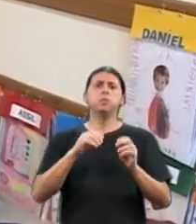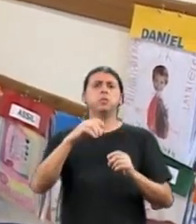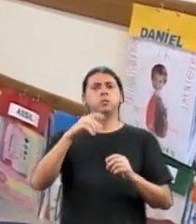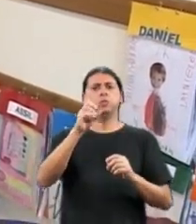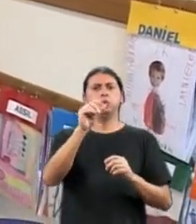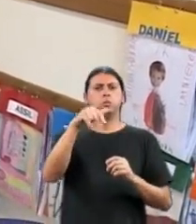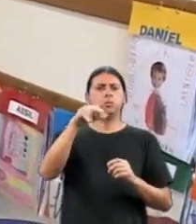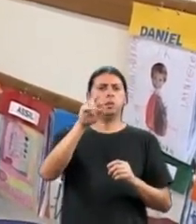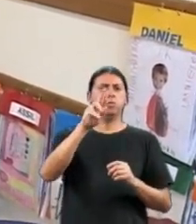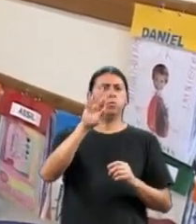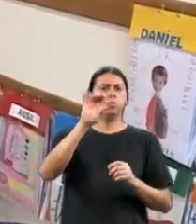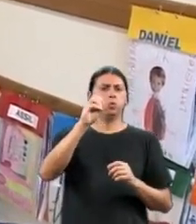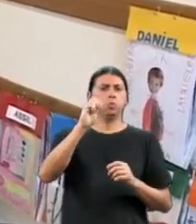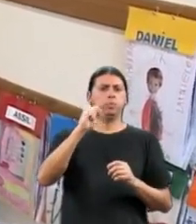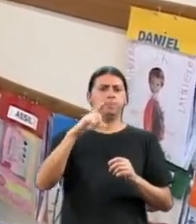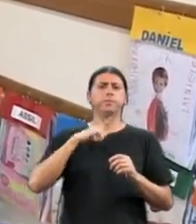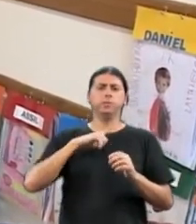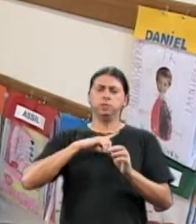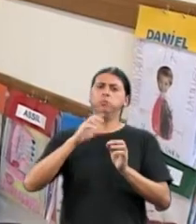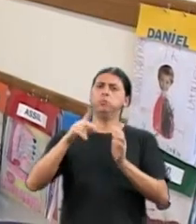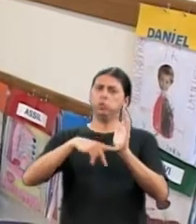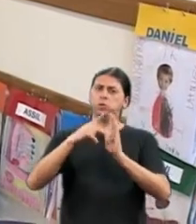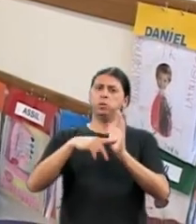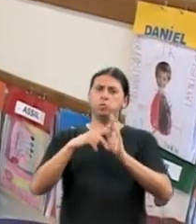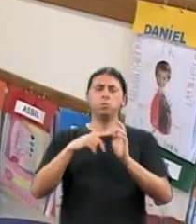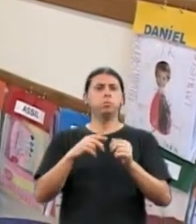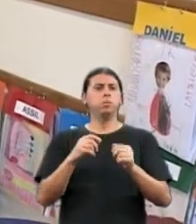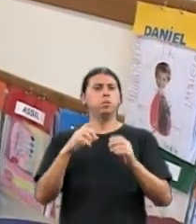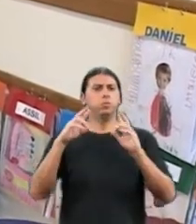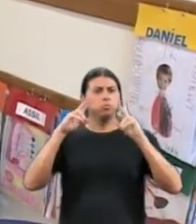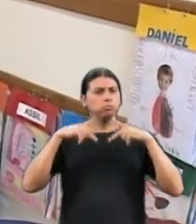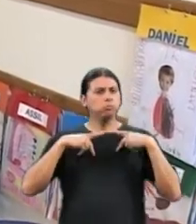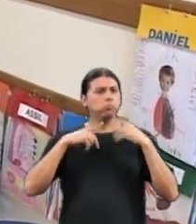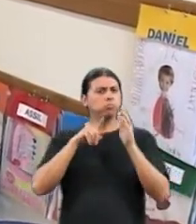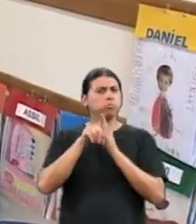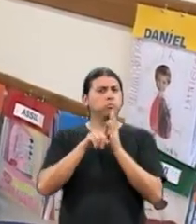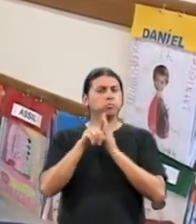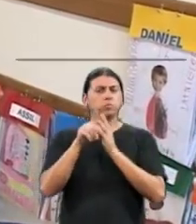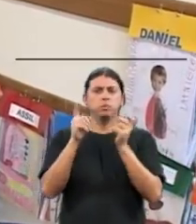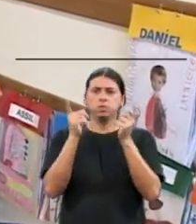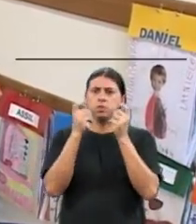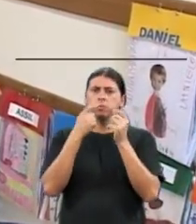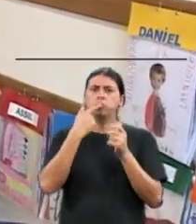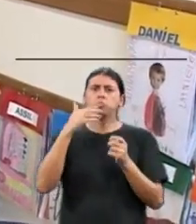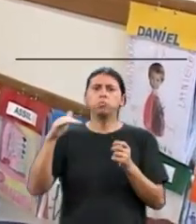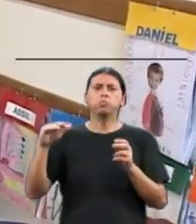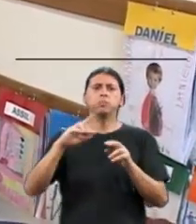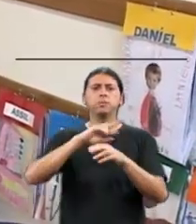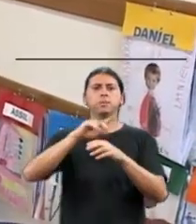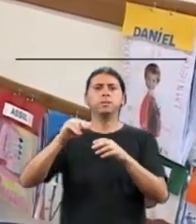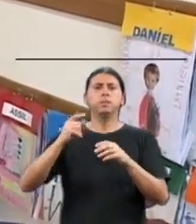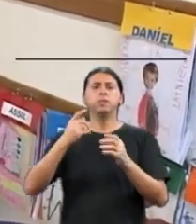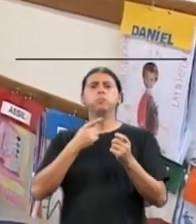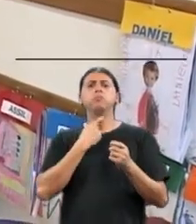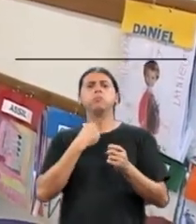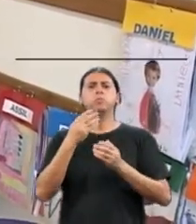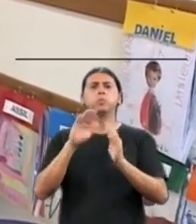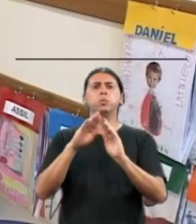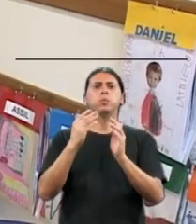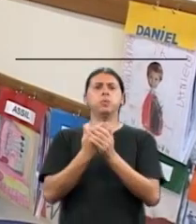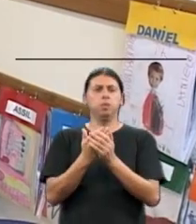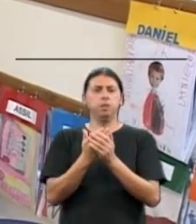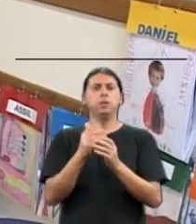que foi um projeto analisando a questão do interesse das crianças. Eles gostariam de estudar dinossauros,